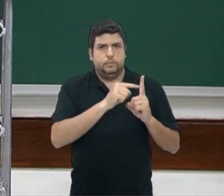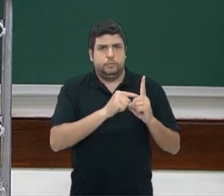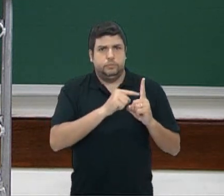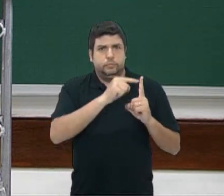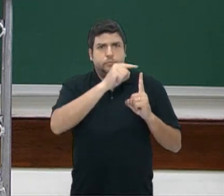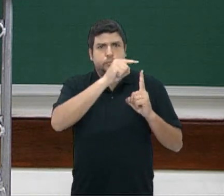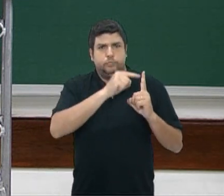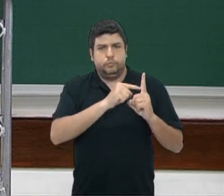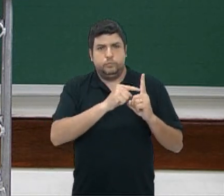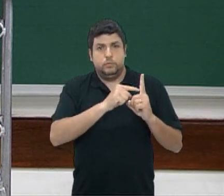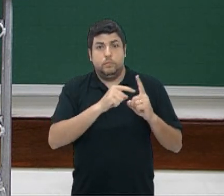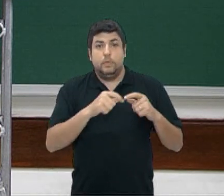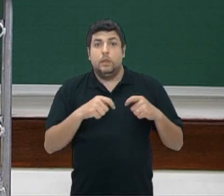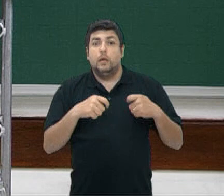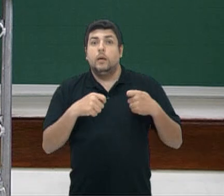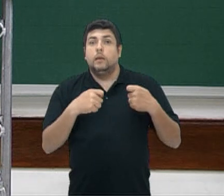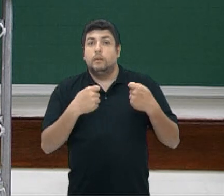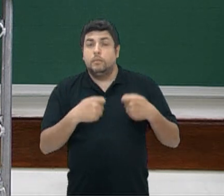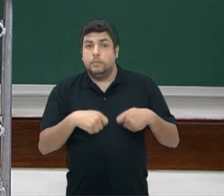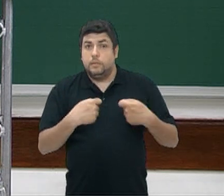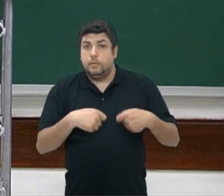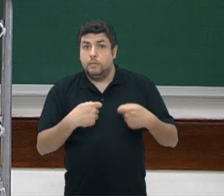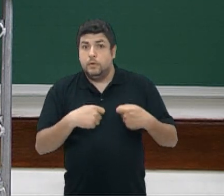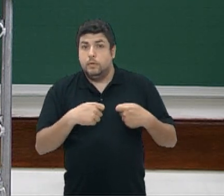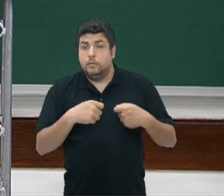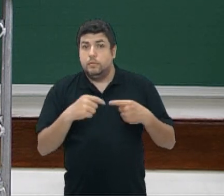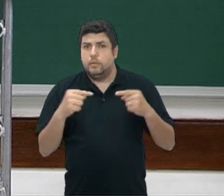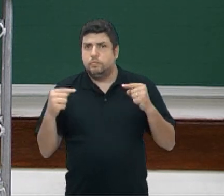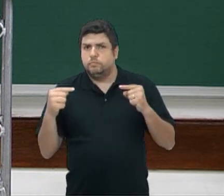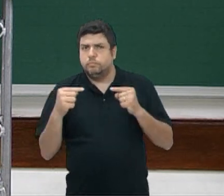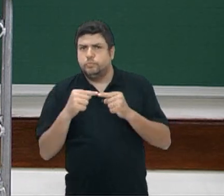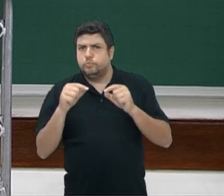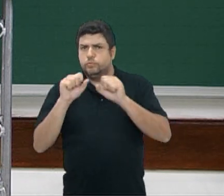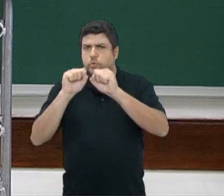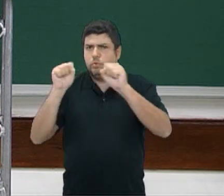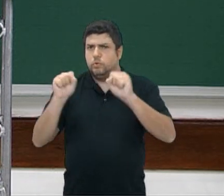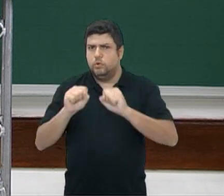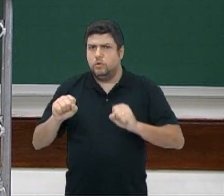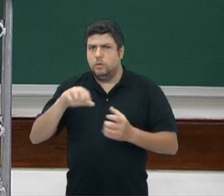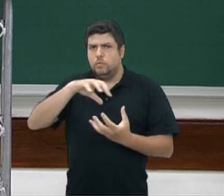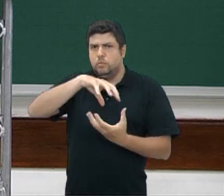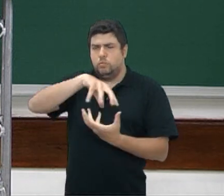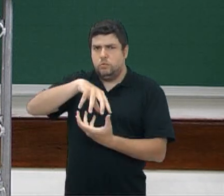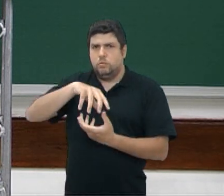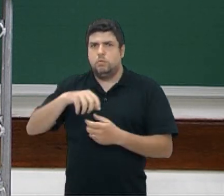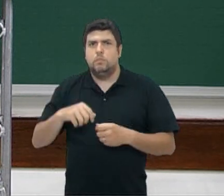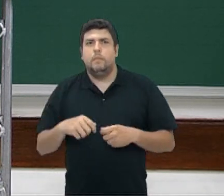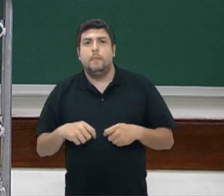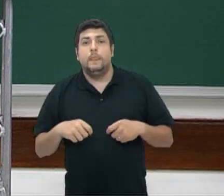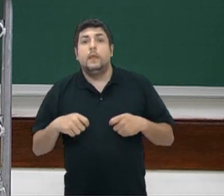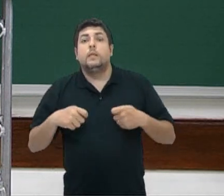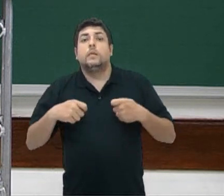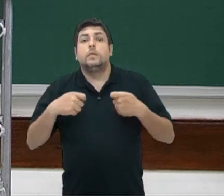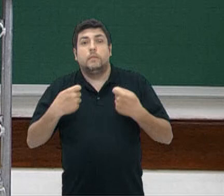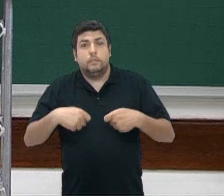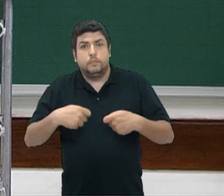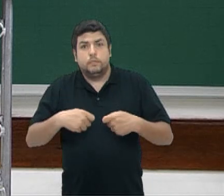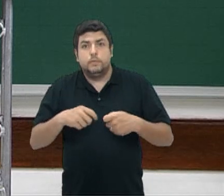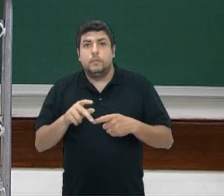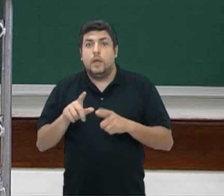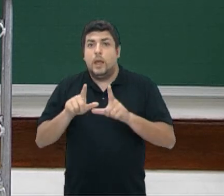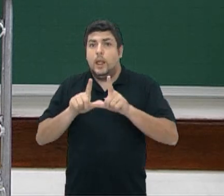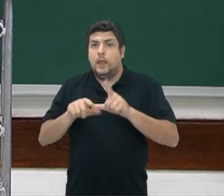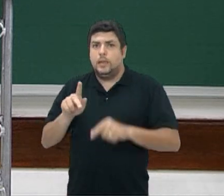obrigatoriamente tem que estar em padrão do sistema internacional, ou seja, obrigatoriamente tem que estar em Kelvin.